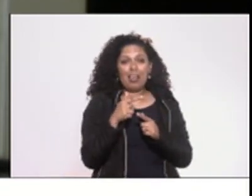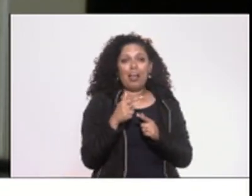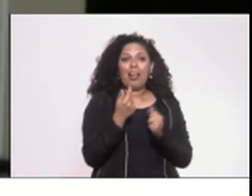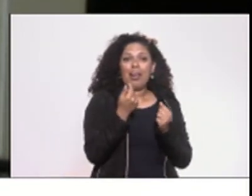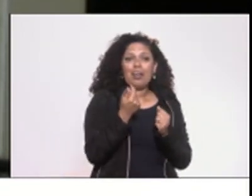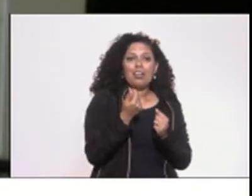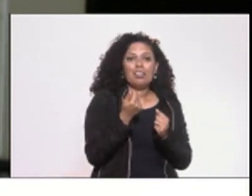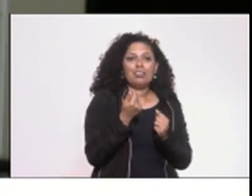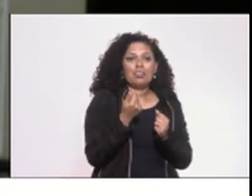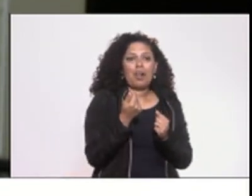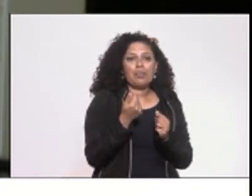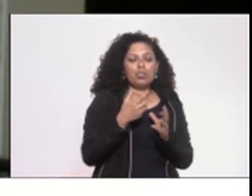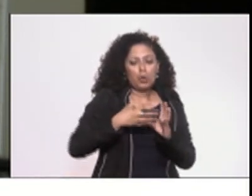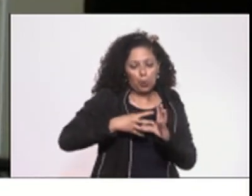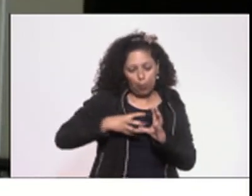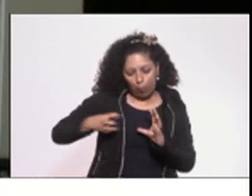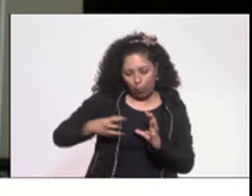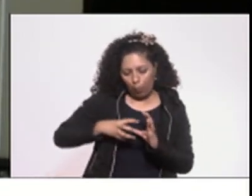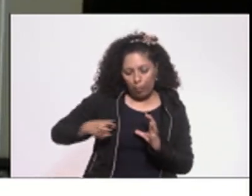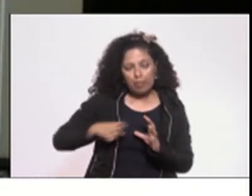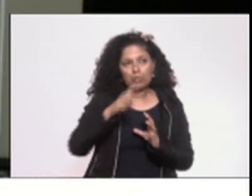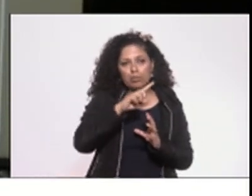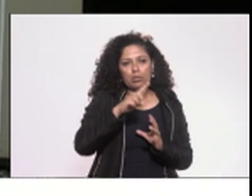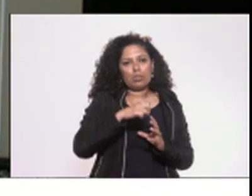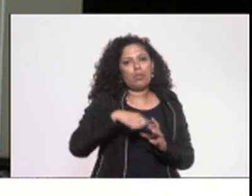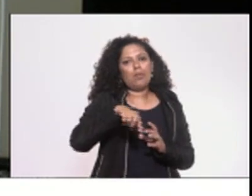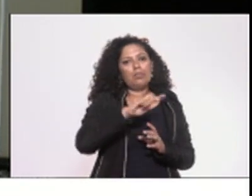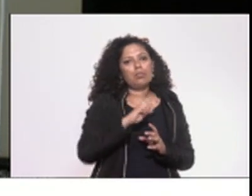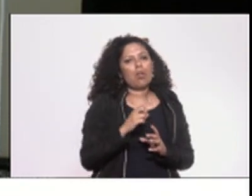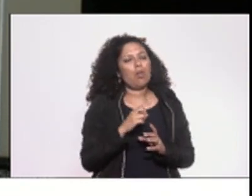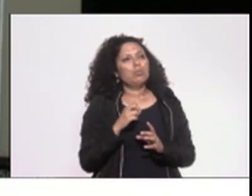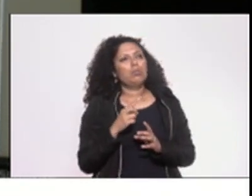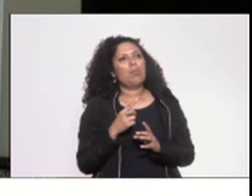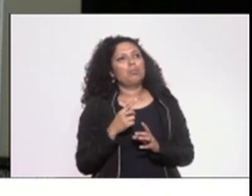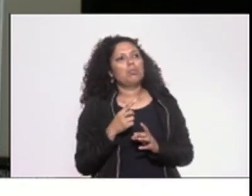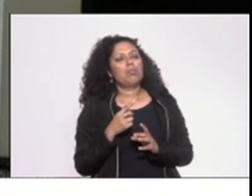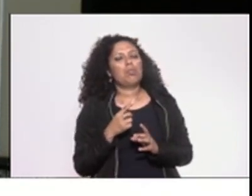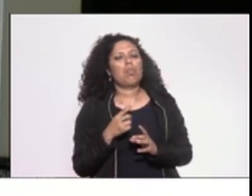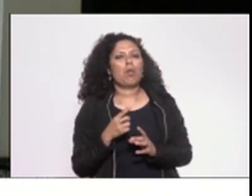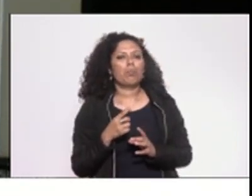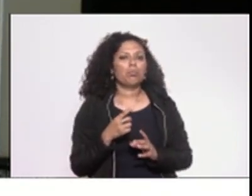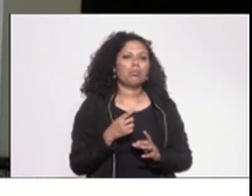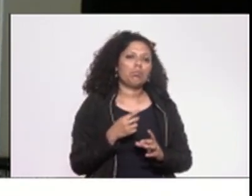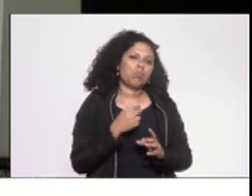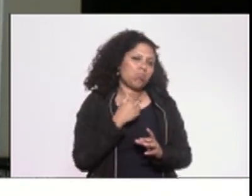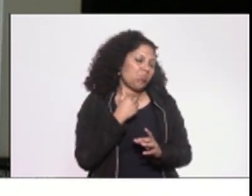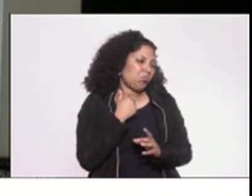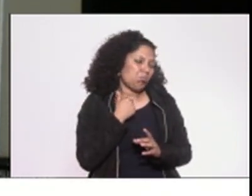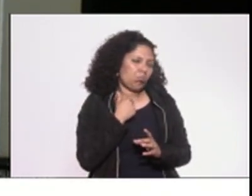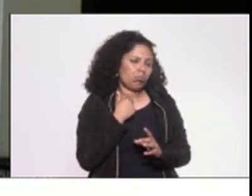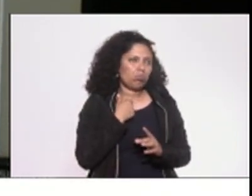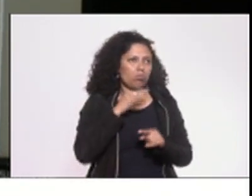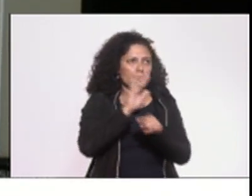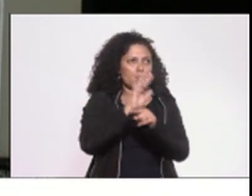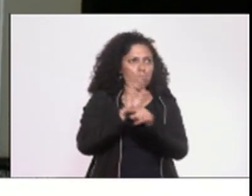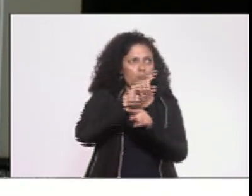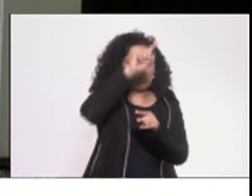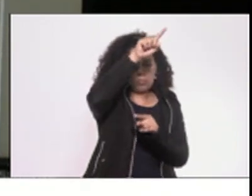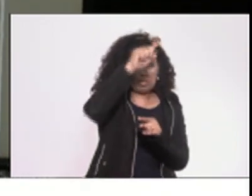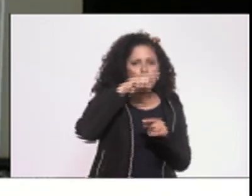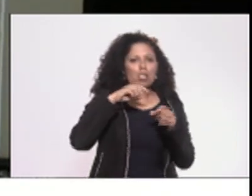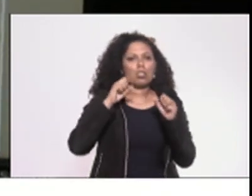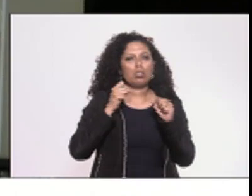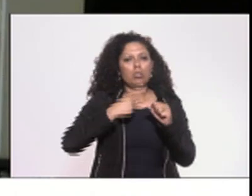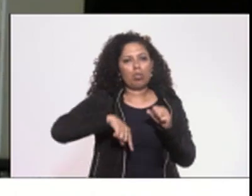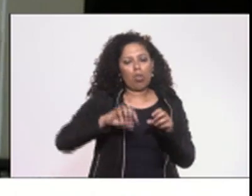de absorção. Então nós nos colocamos à disposição, mas infelizmente nós não vamos ser úteis nessa linha. Nós podemos